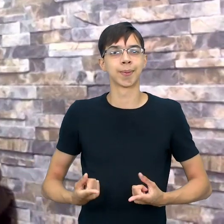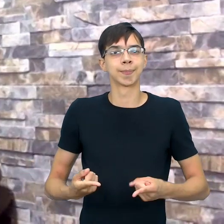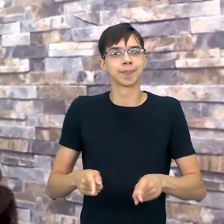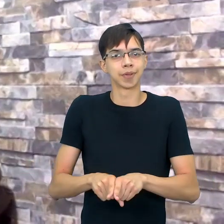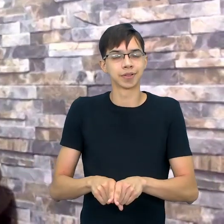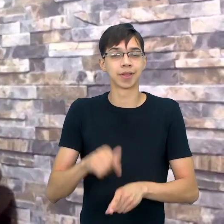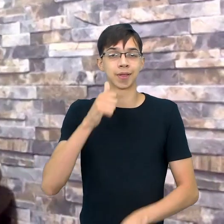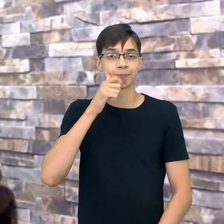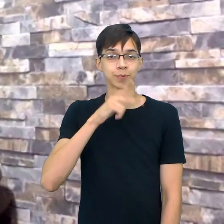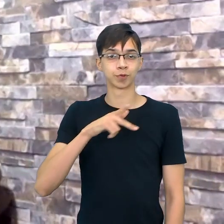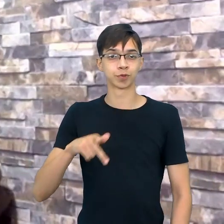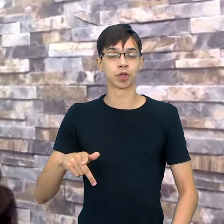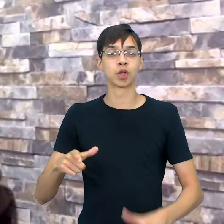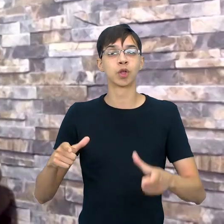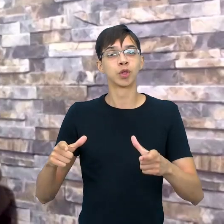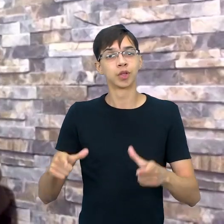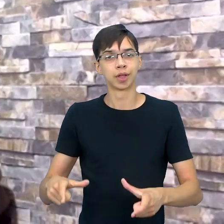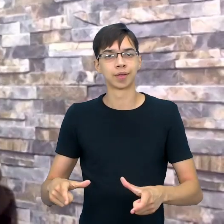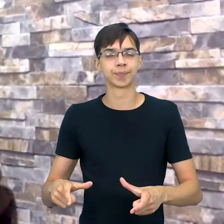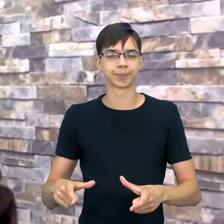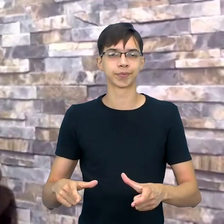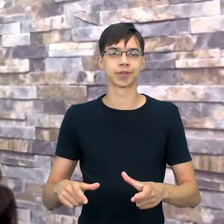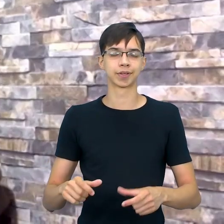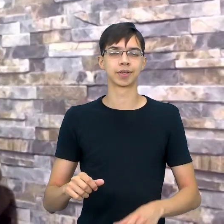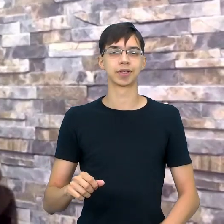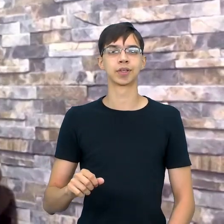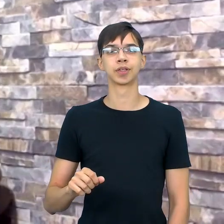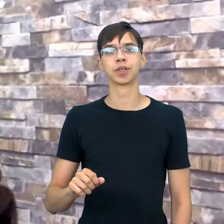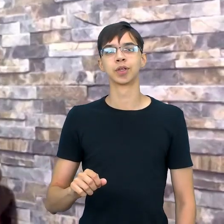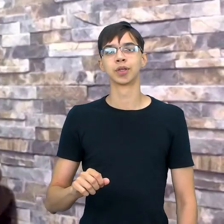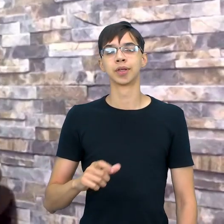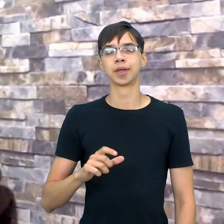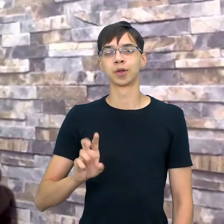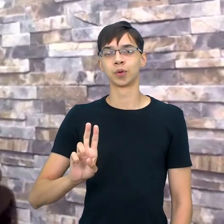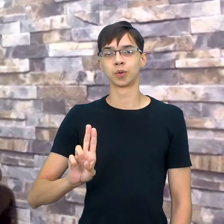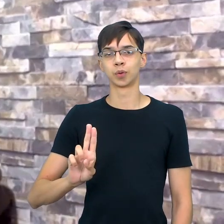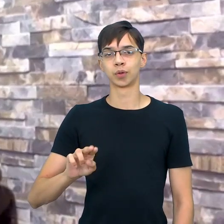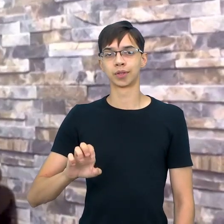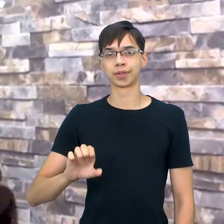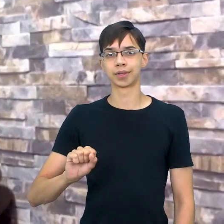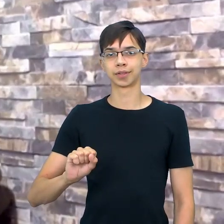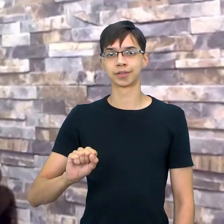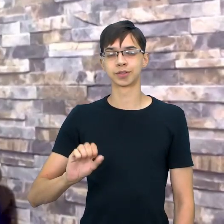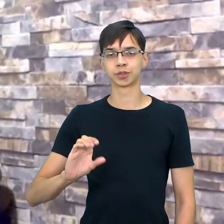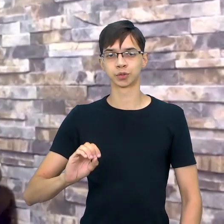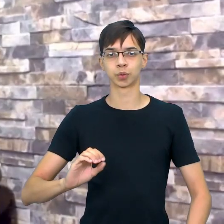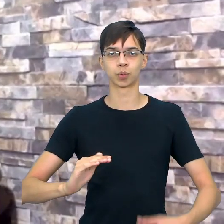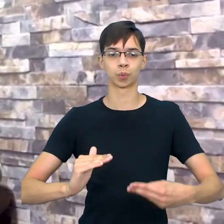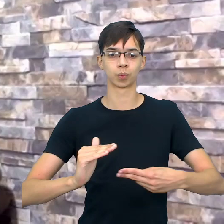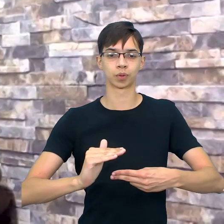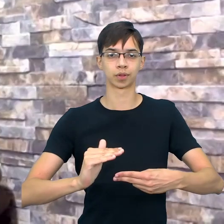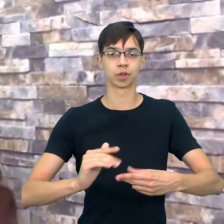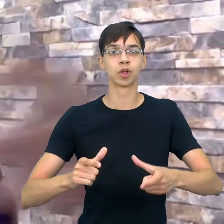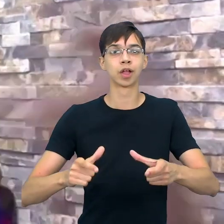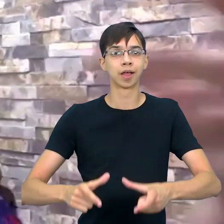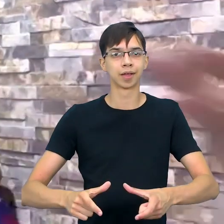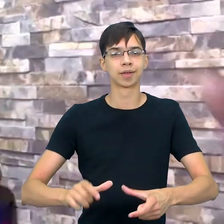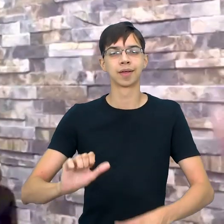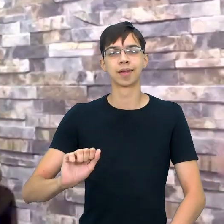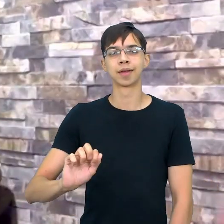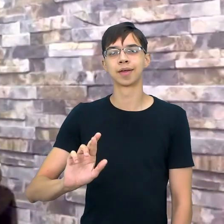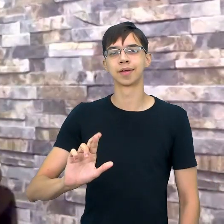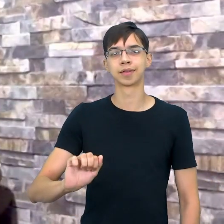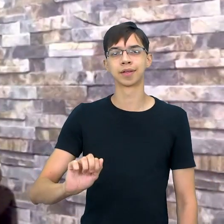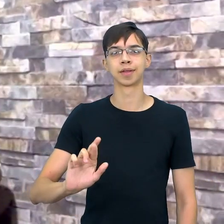Araraquara. E aí, o que a gente fez, né? Os estudantes que selecionaram essas eletivas, nós dividimos eles em 3